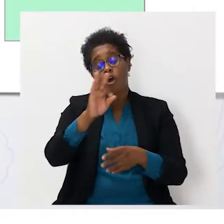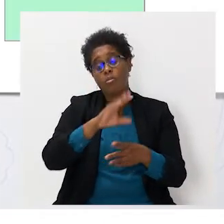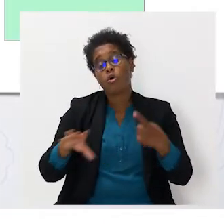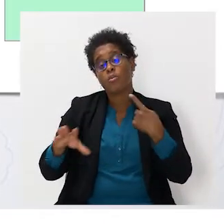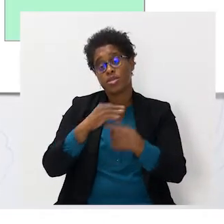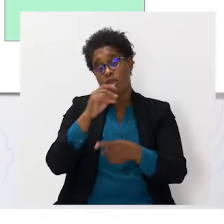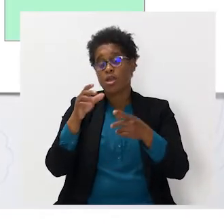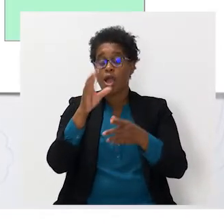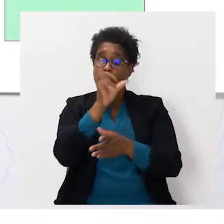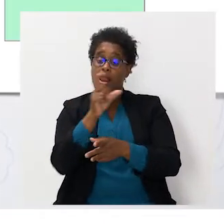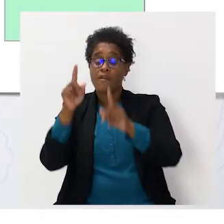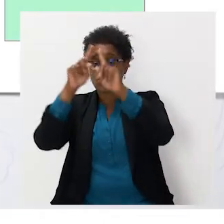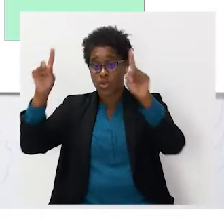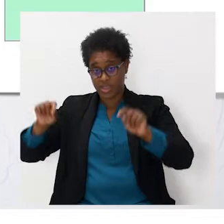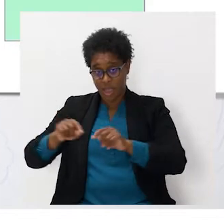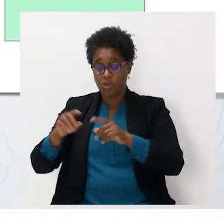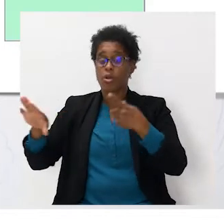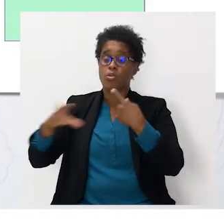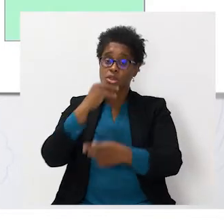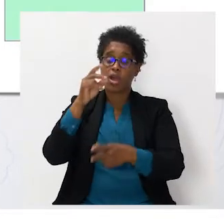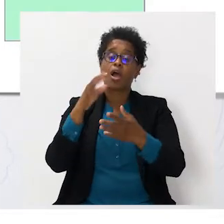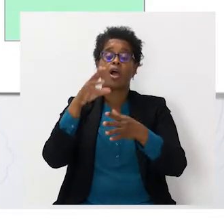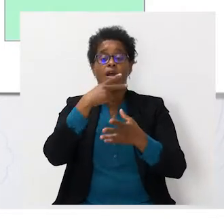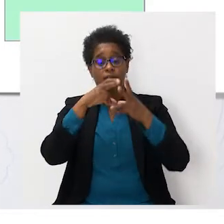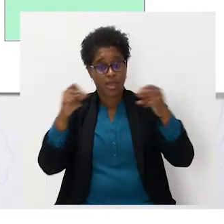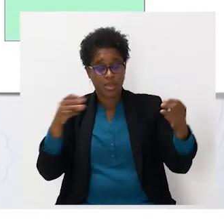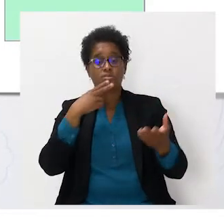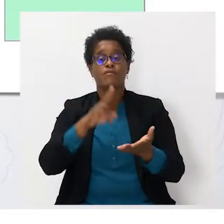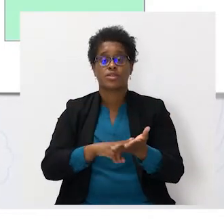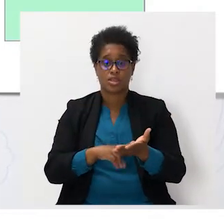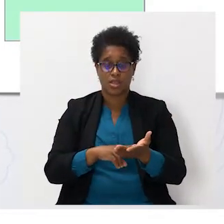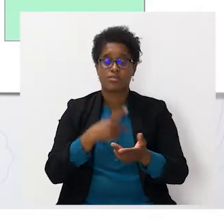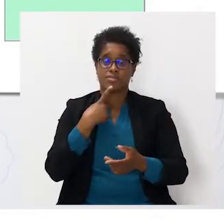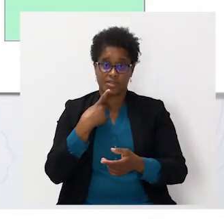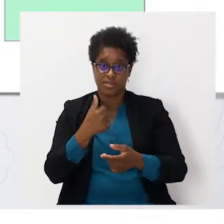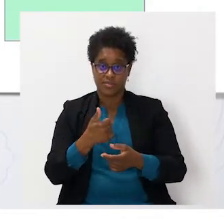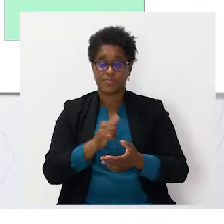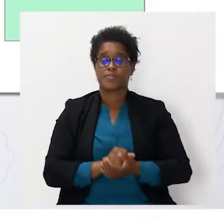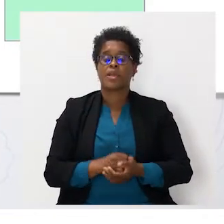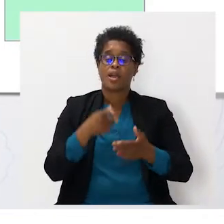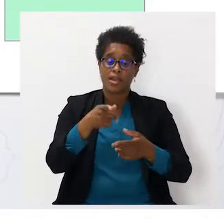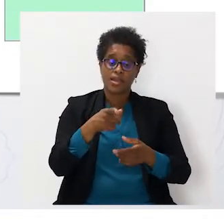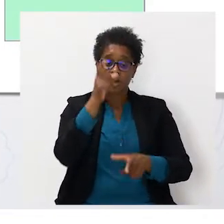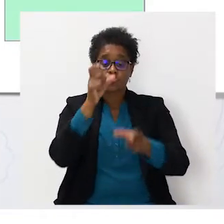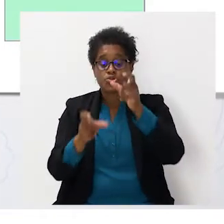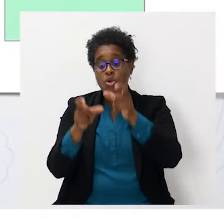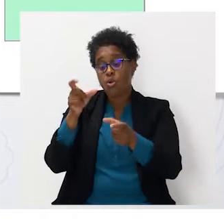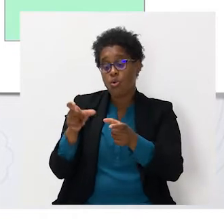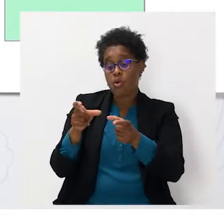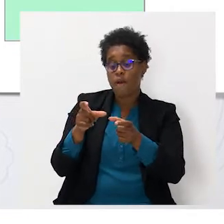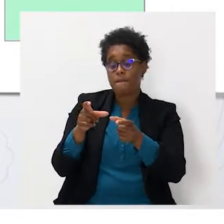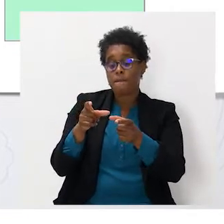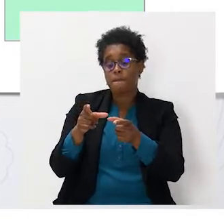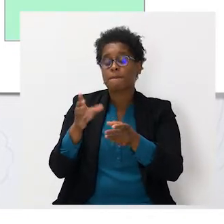obterem as afirmações verdadeiras, certo? Aqui, as pessoas, para